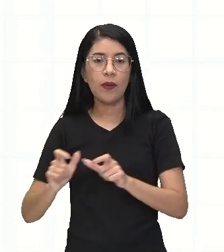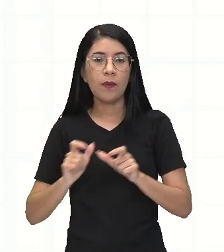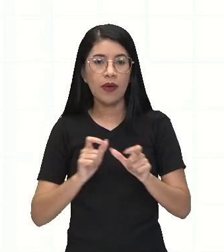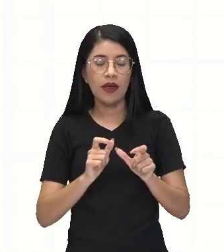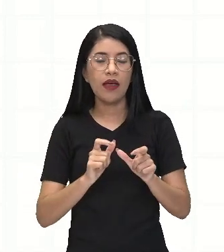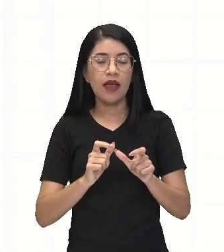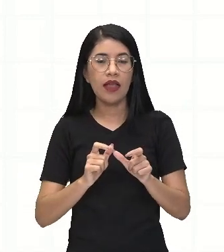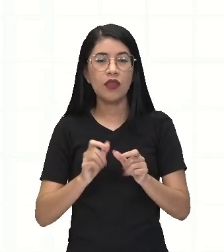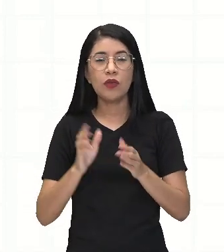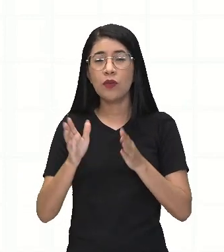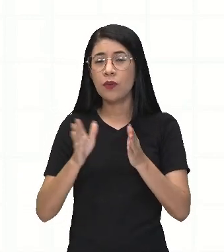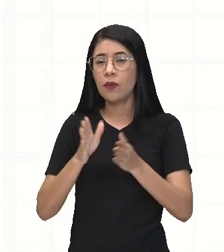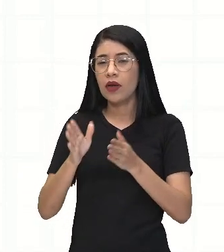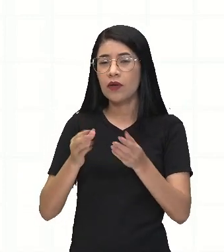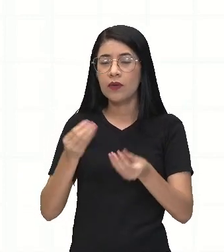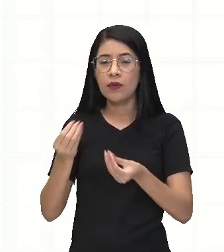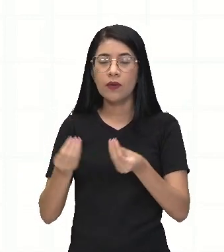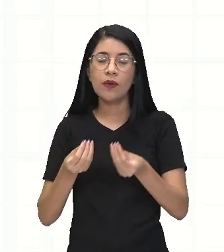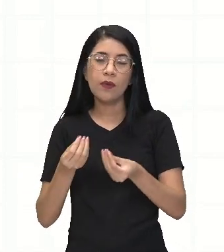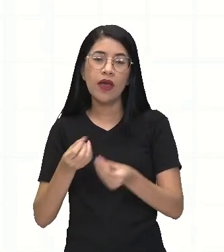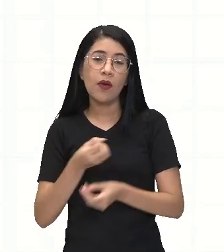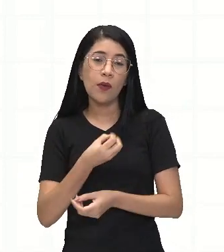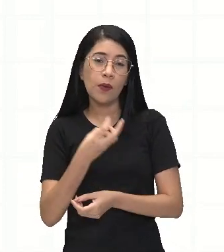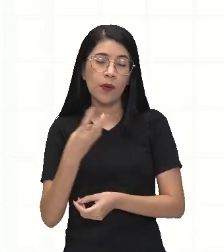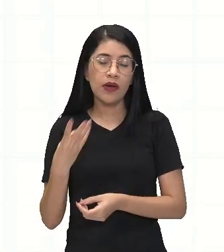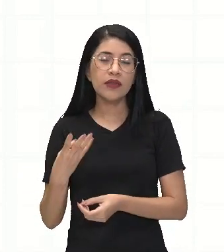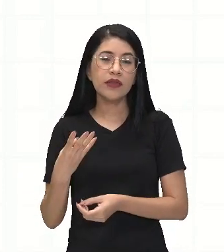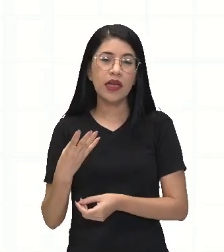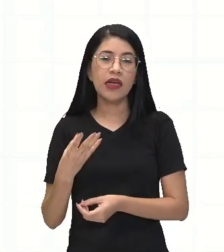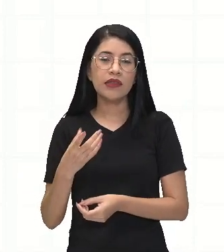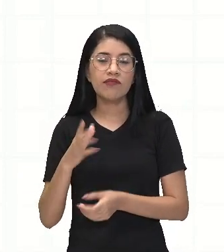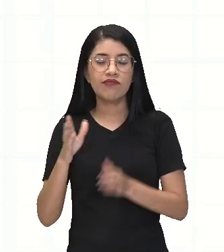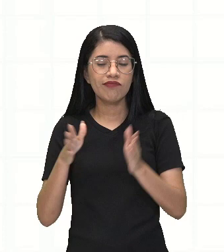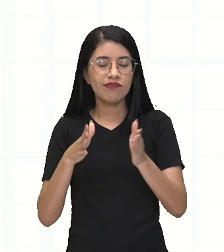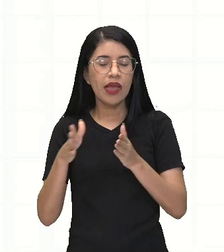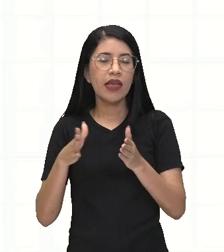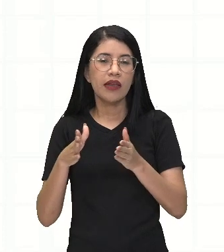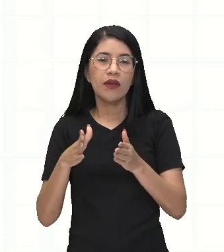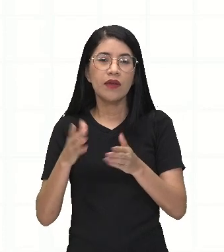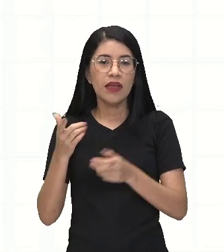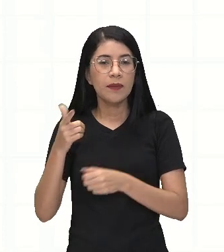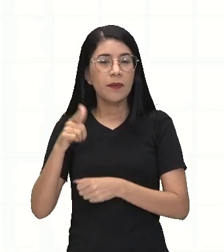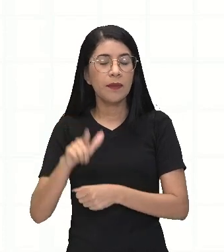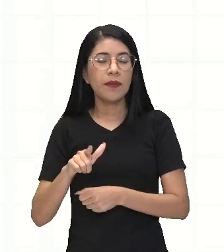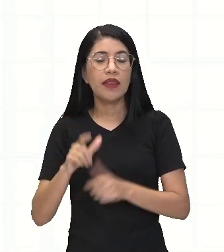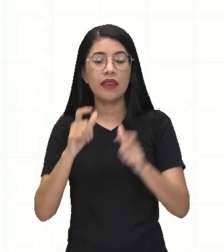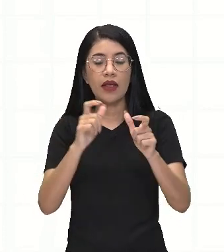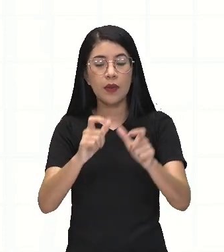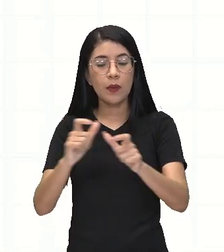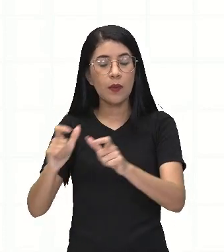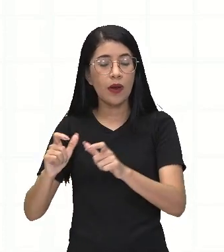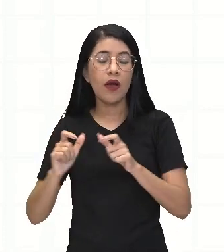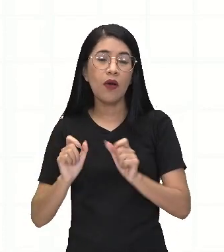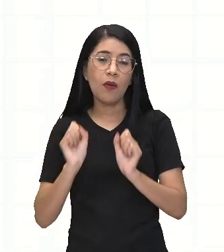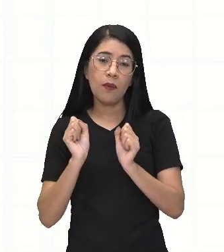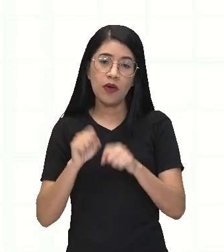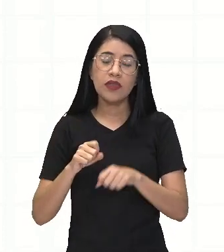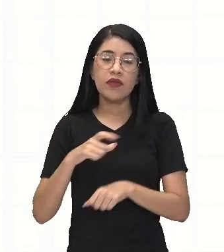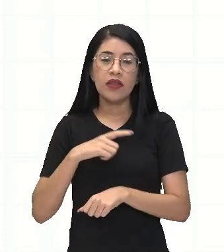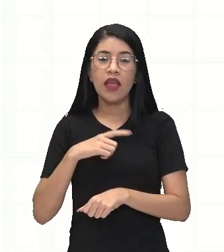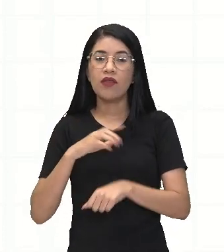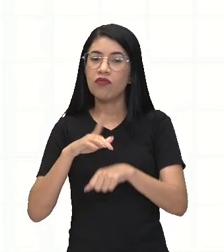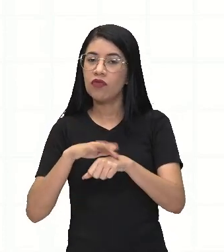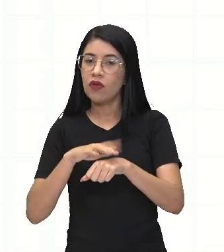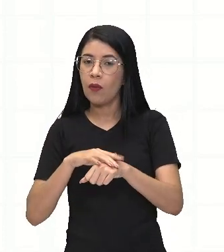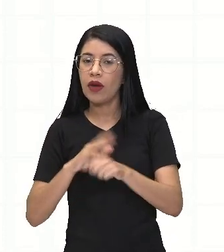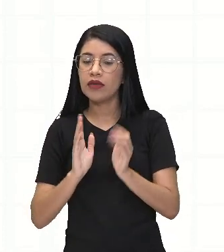período. O número de casos se repete em um período e cada local pode ter suas endemias